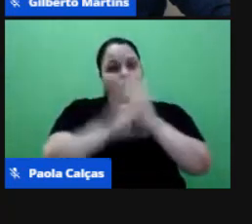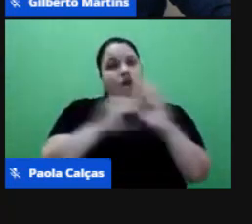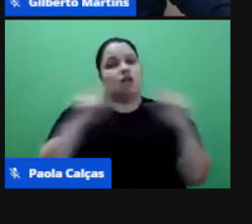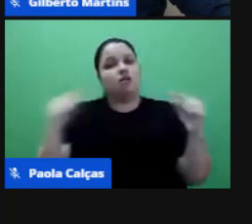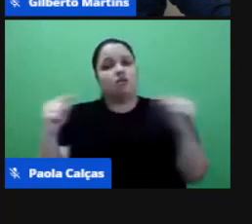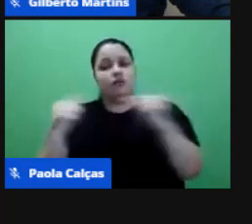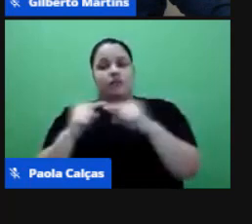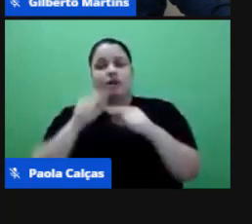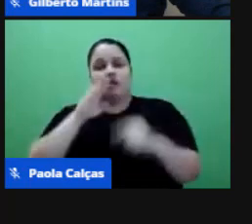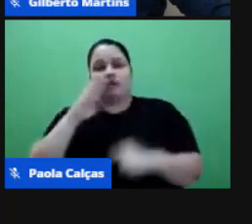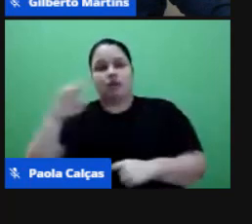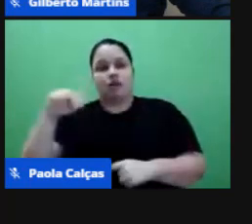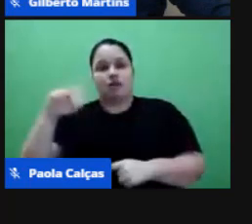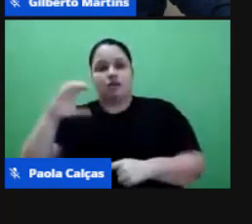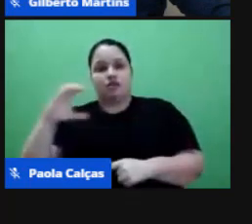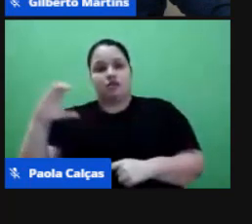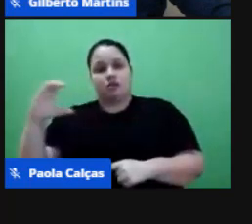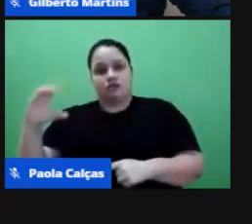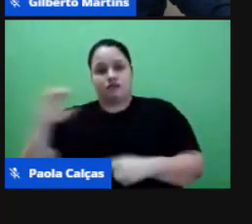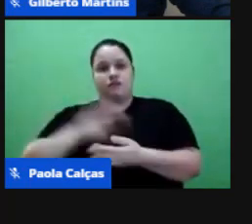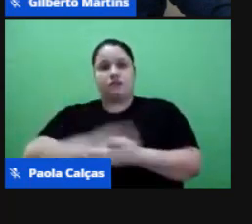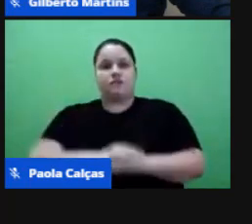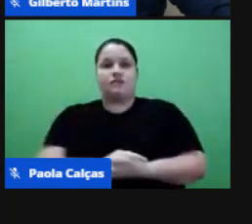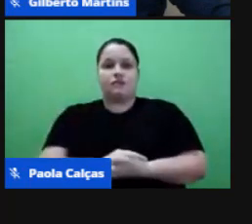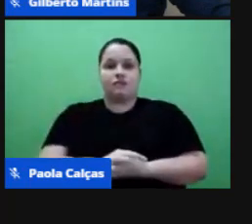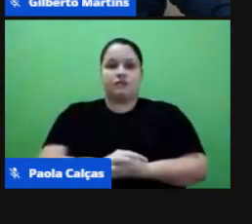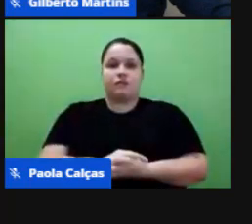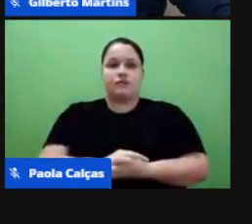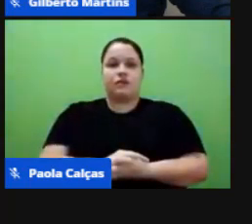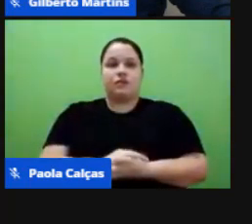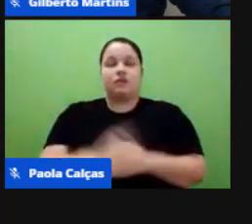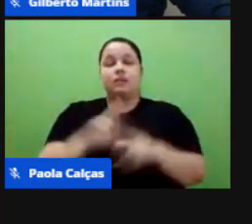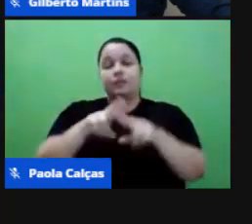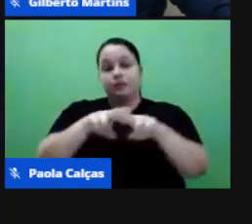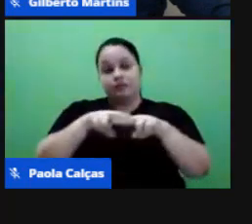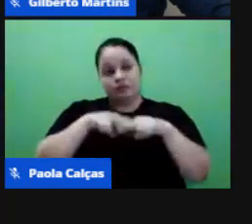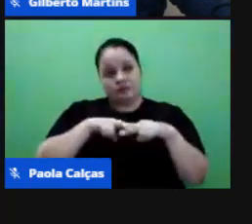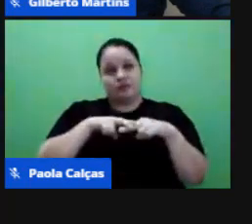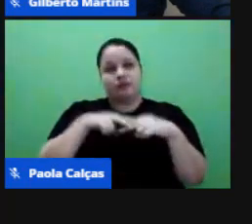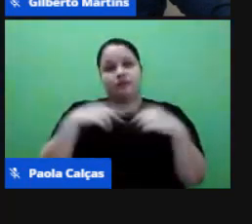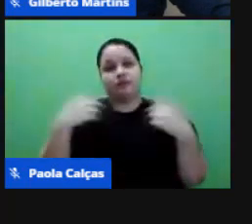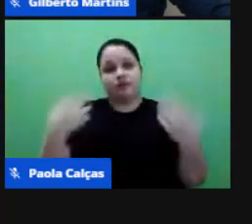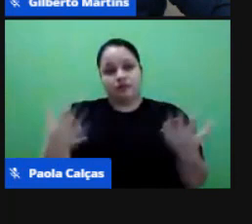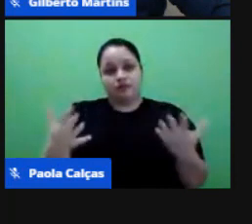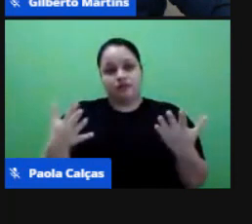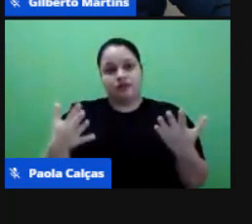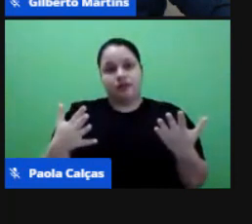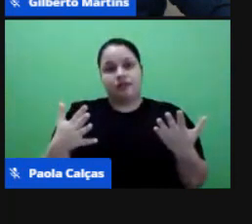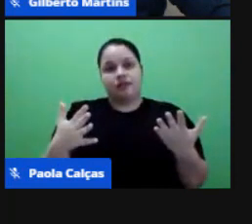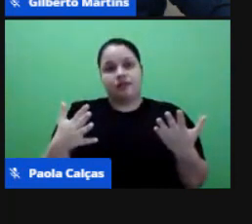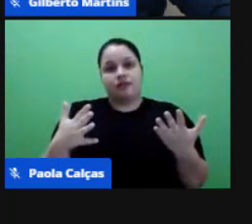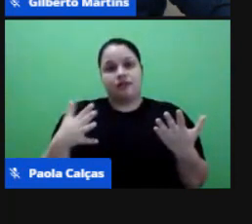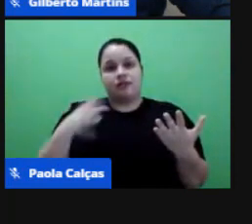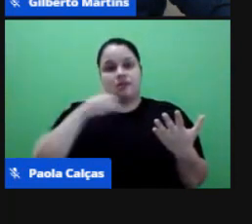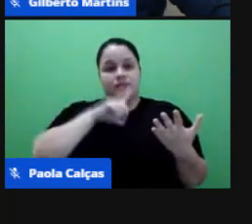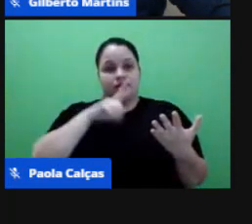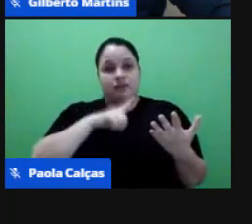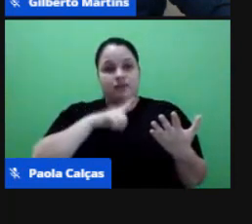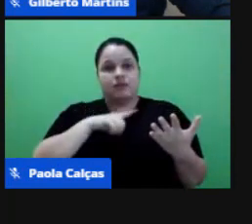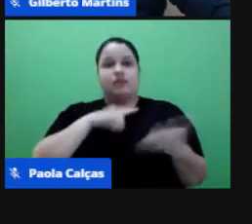Curricular, a BNCC. Então, diante disso, diante da justificativa desse